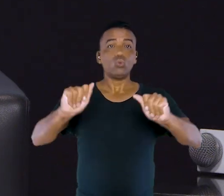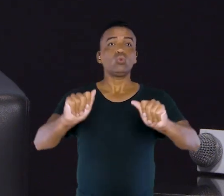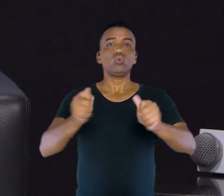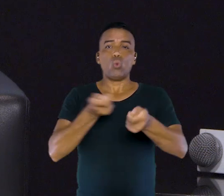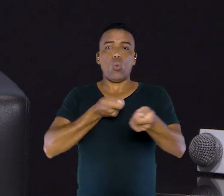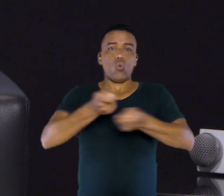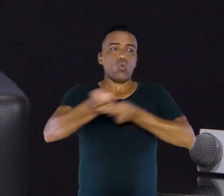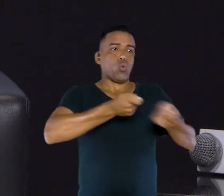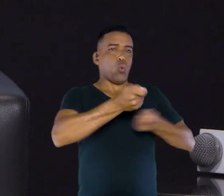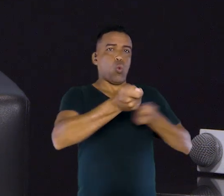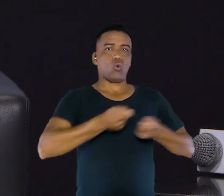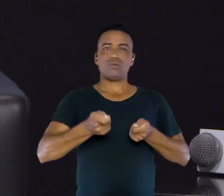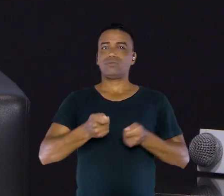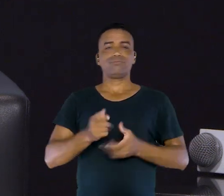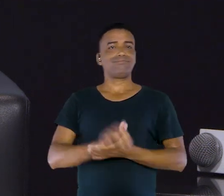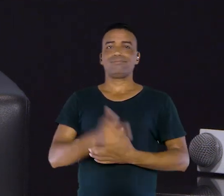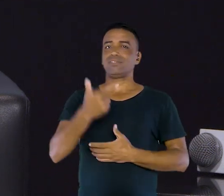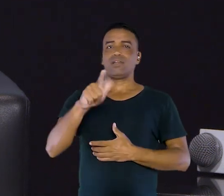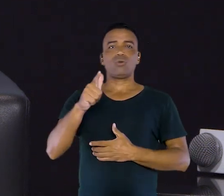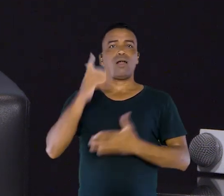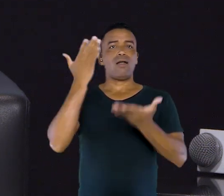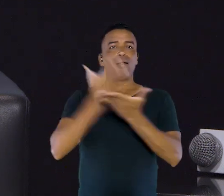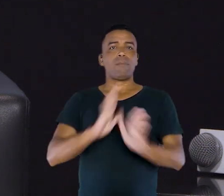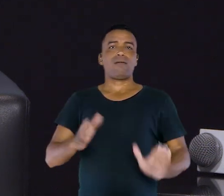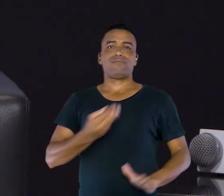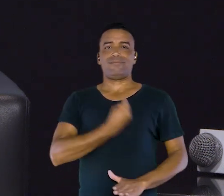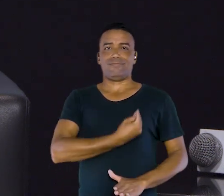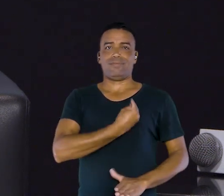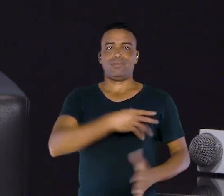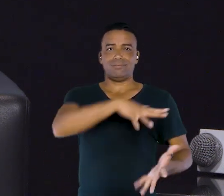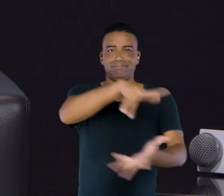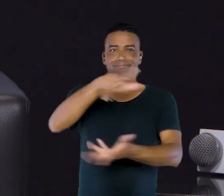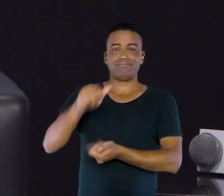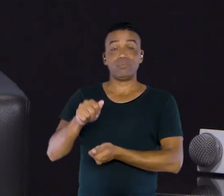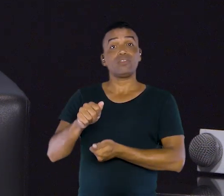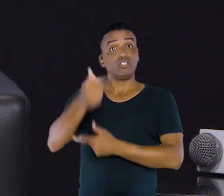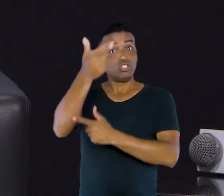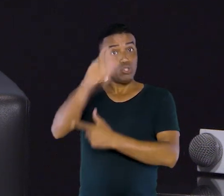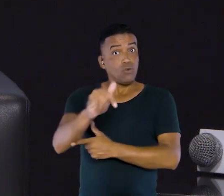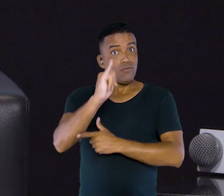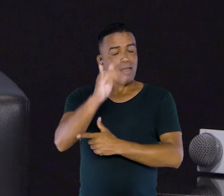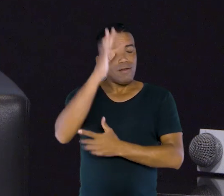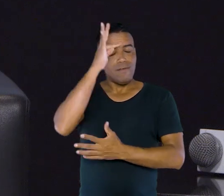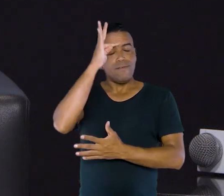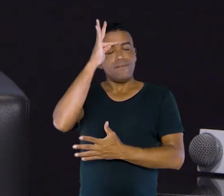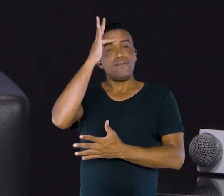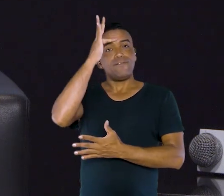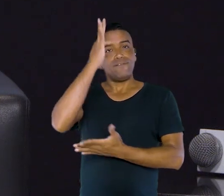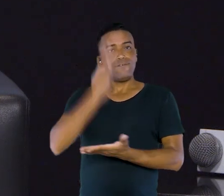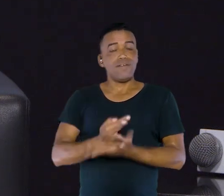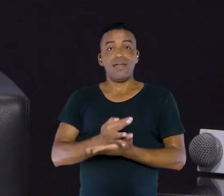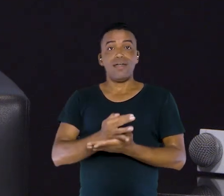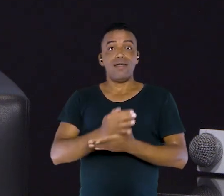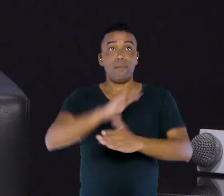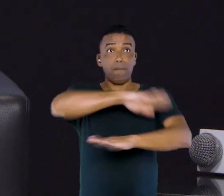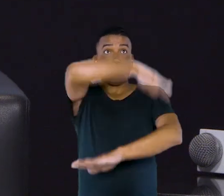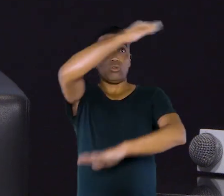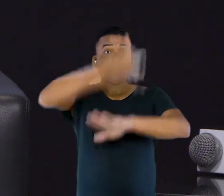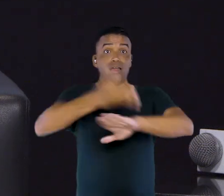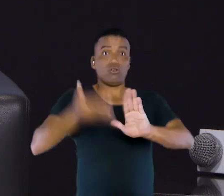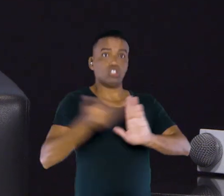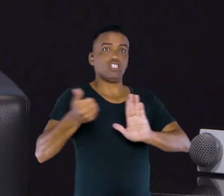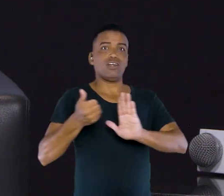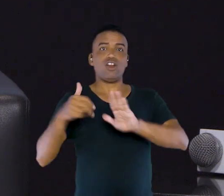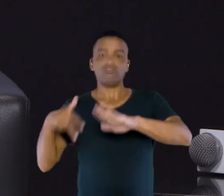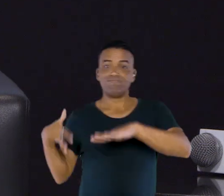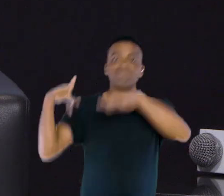forem domesticados, não existirá mais vida. Por isso, repito, nossa fé não remove montanhas,